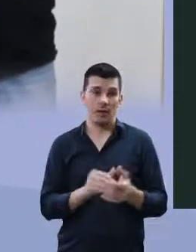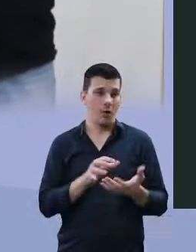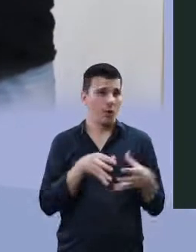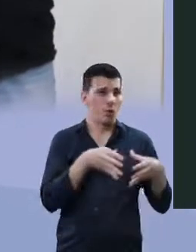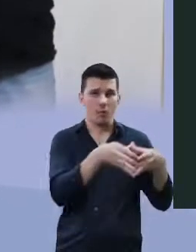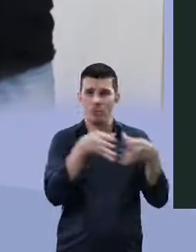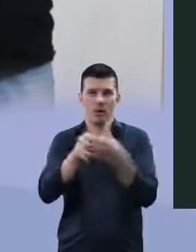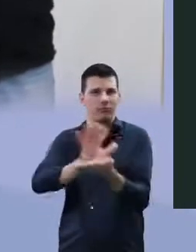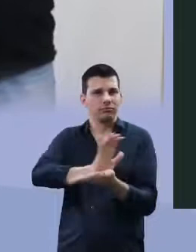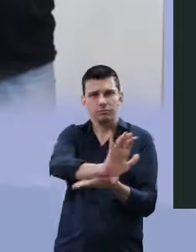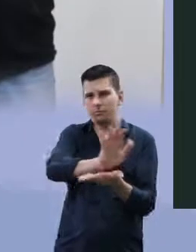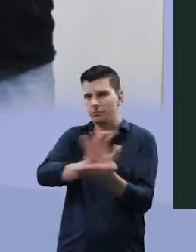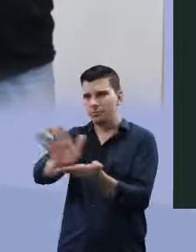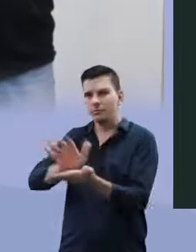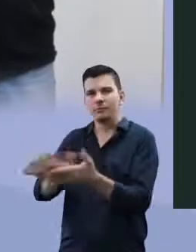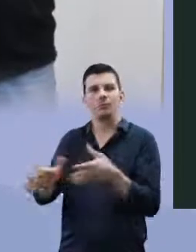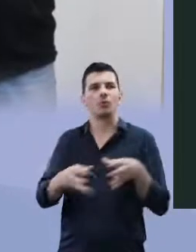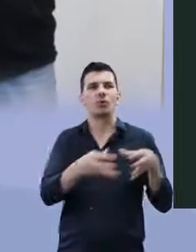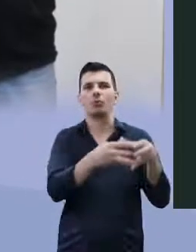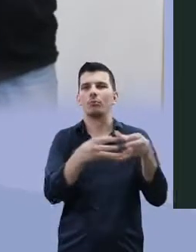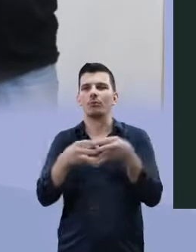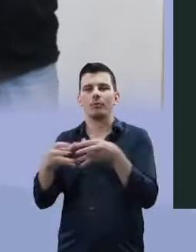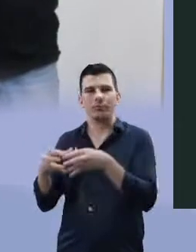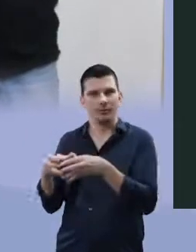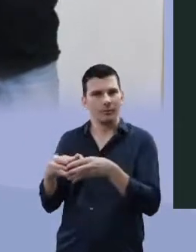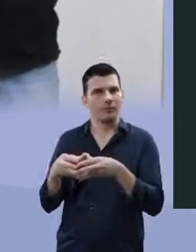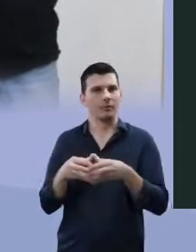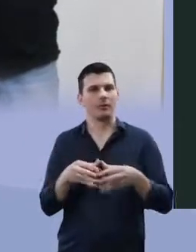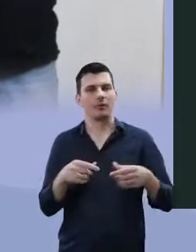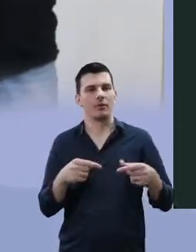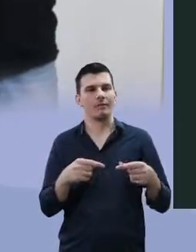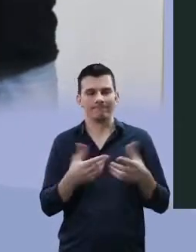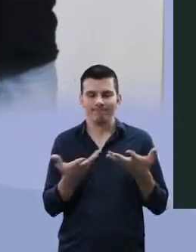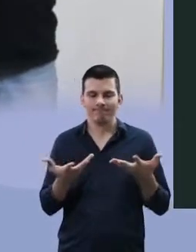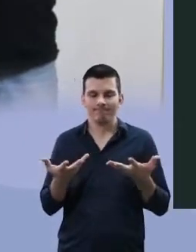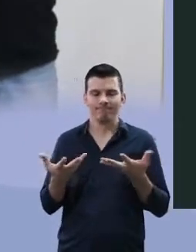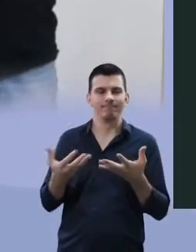está congregando pessoas de diferentes etnias, mas contra